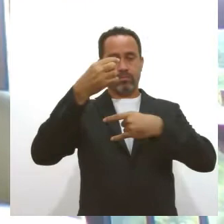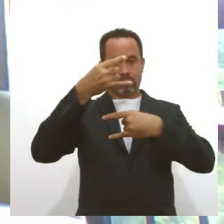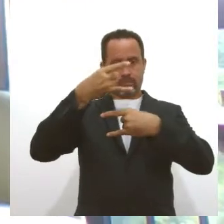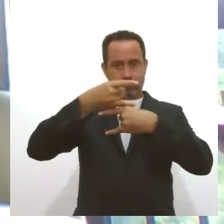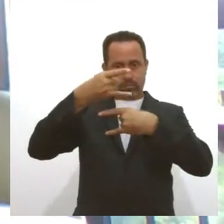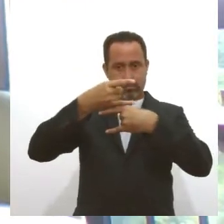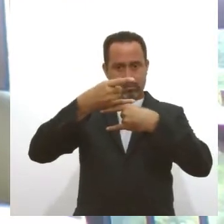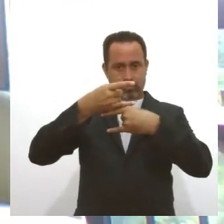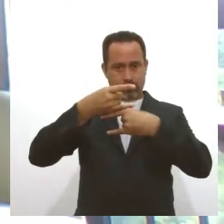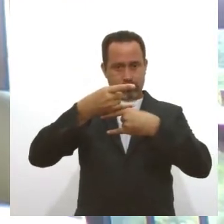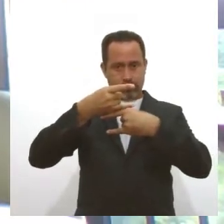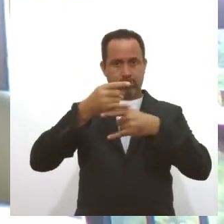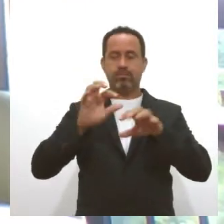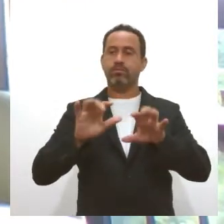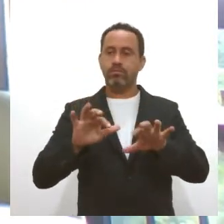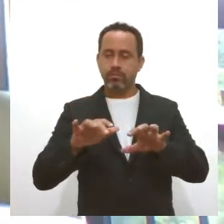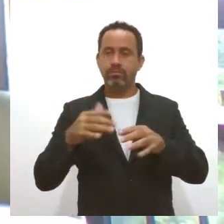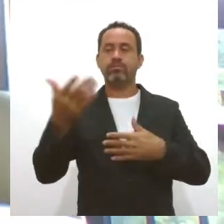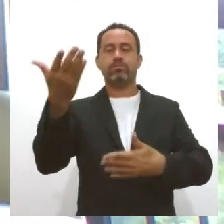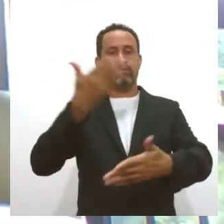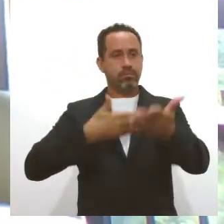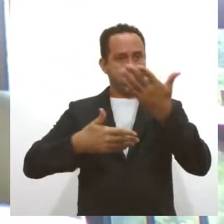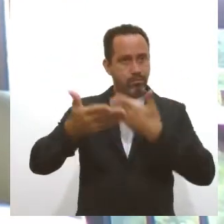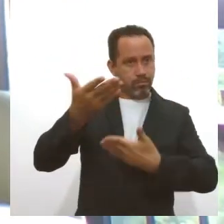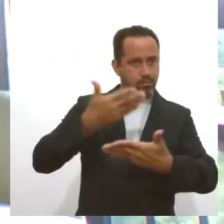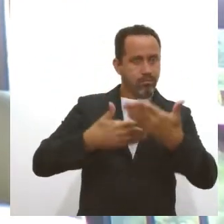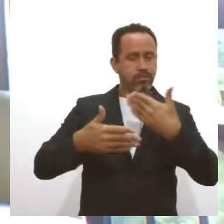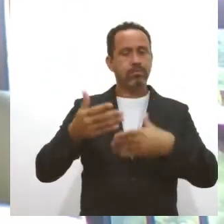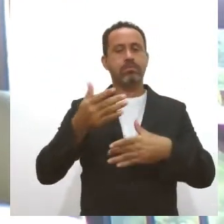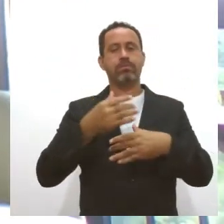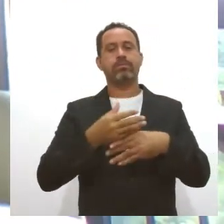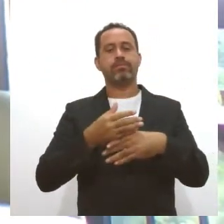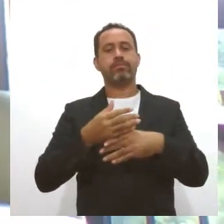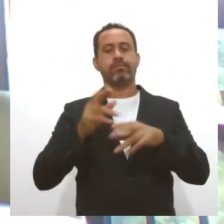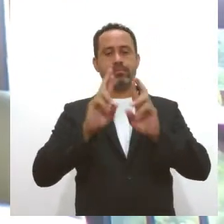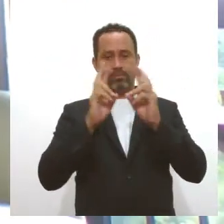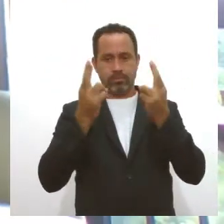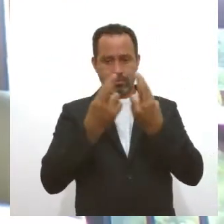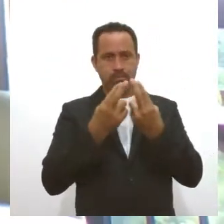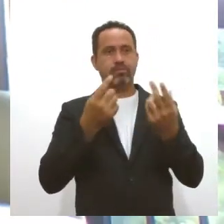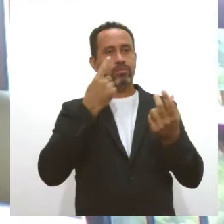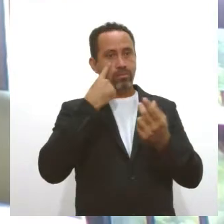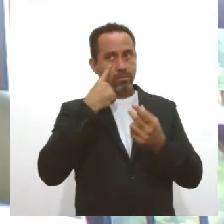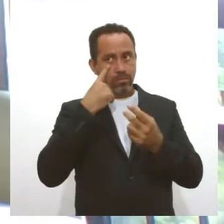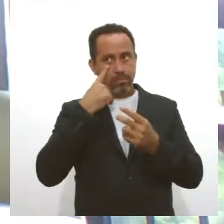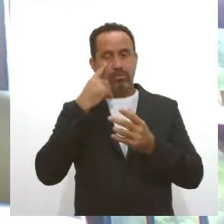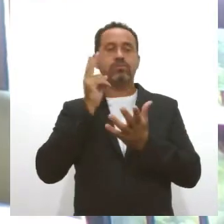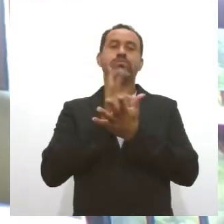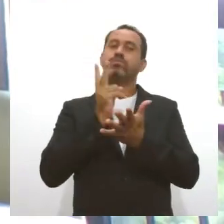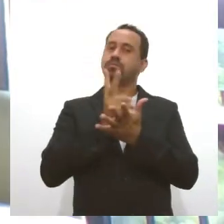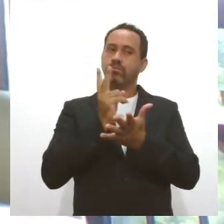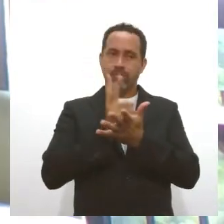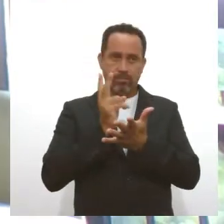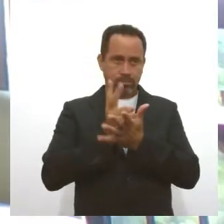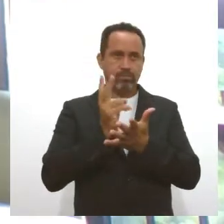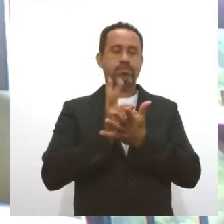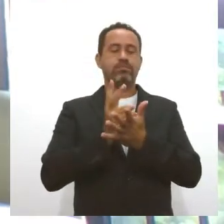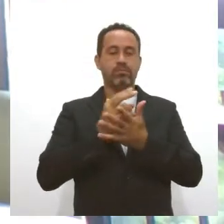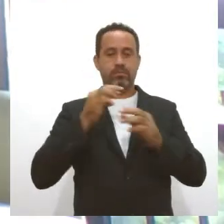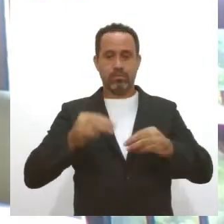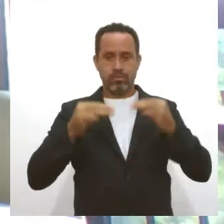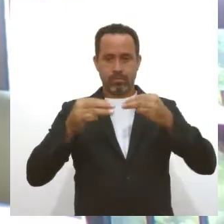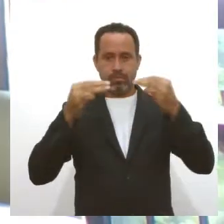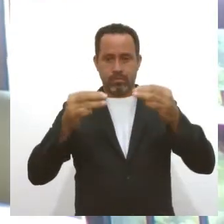telefone, audiências extrajudiciais de forma virtual. Isso vem acontecendo de forma rotineira. O Ministério Público